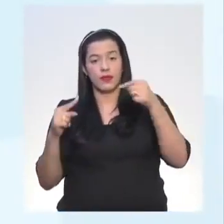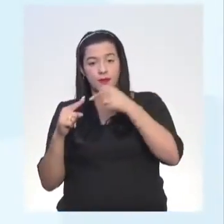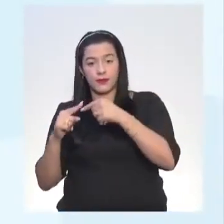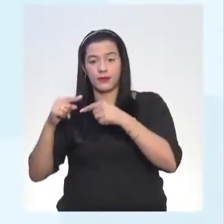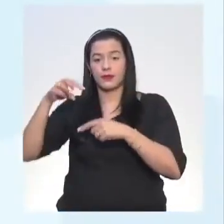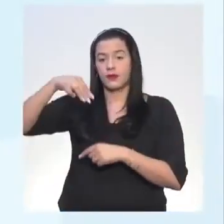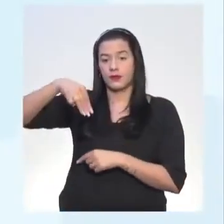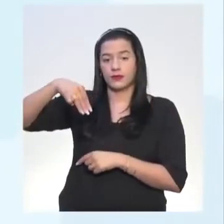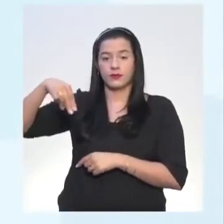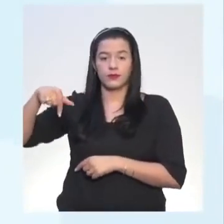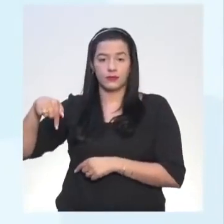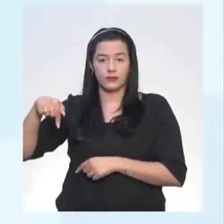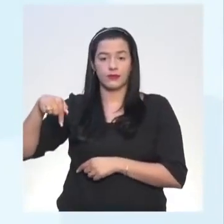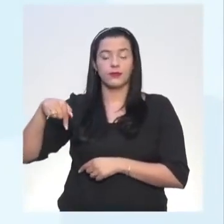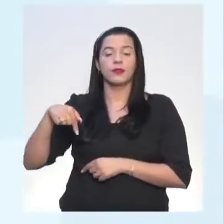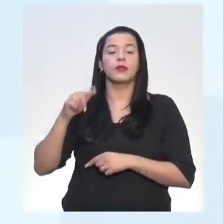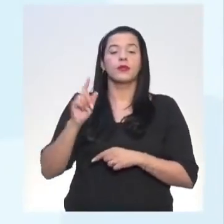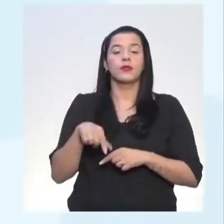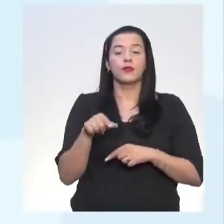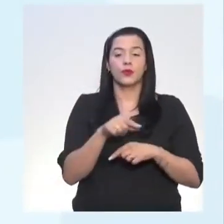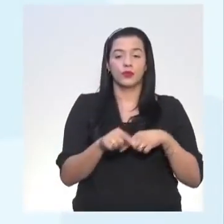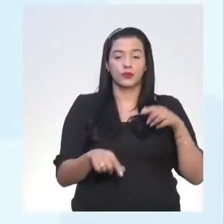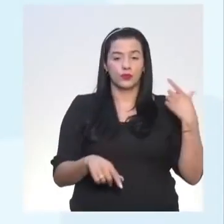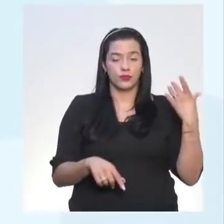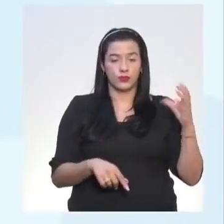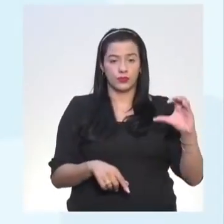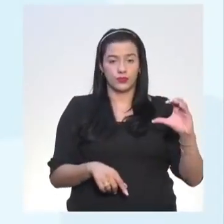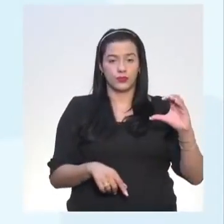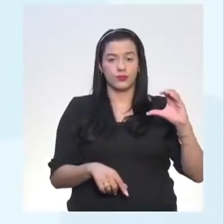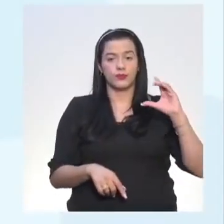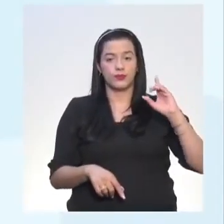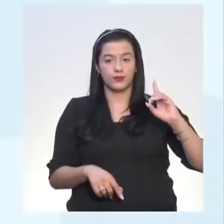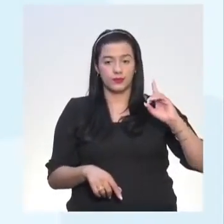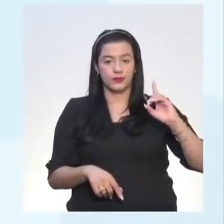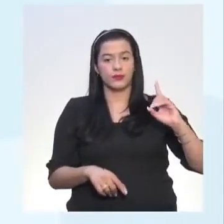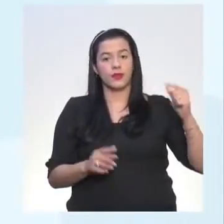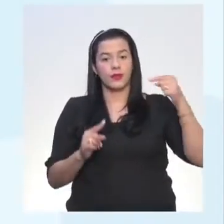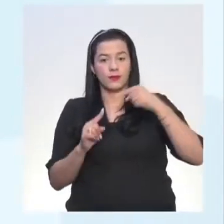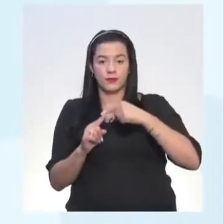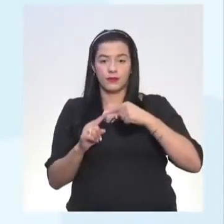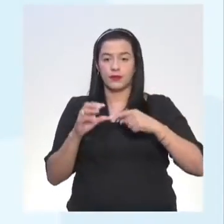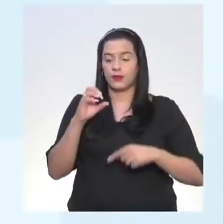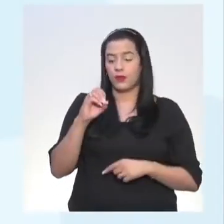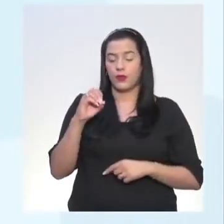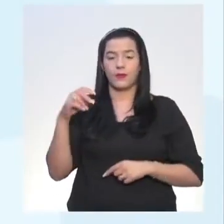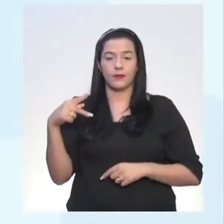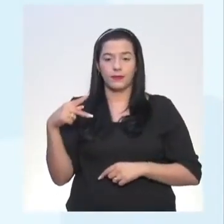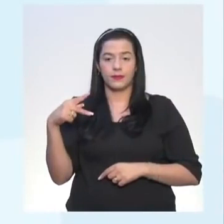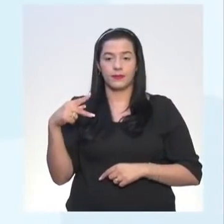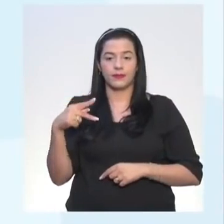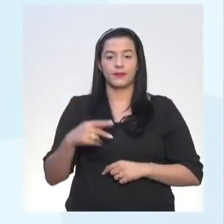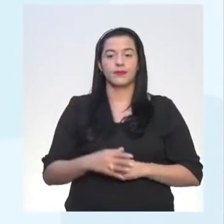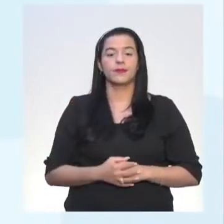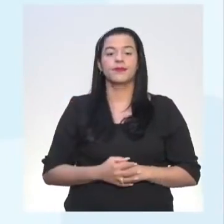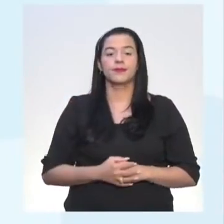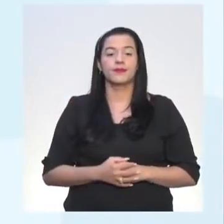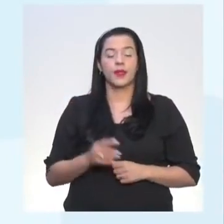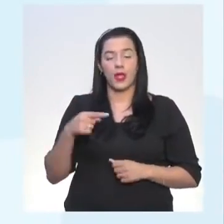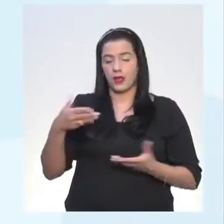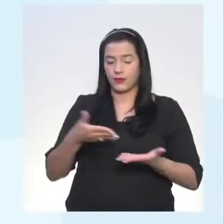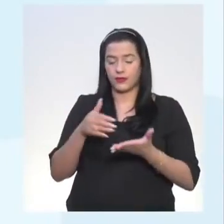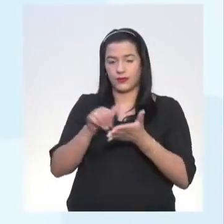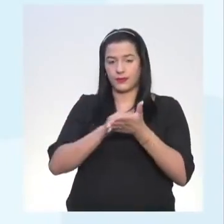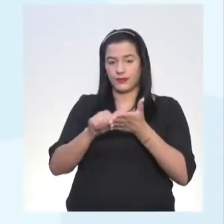MQ, né? E o lado CD é correspondente ao lado OP. Deixa eu apagar aqui, para deixar